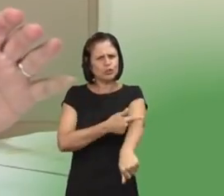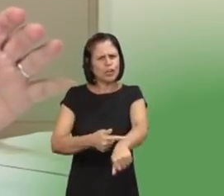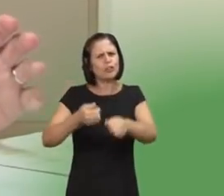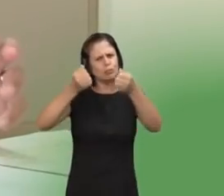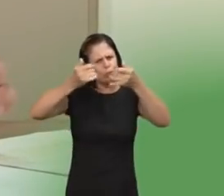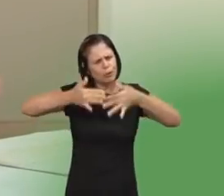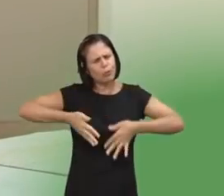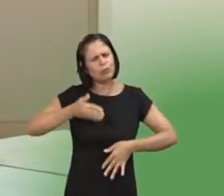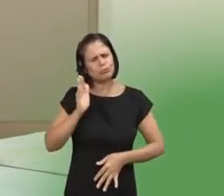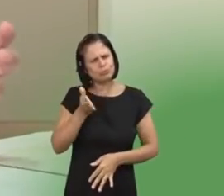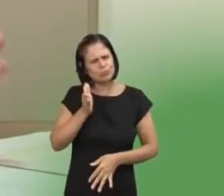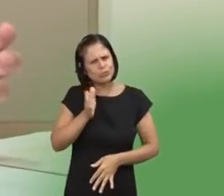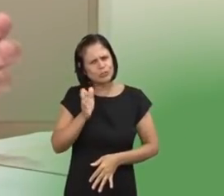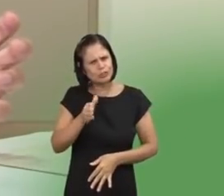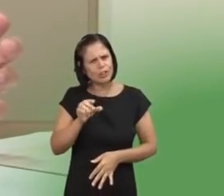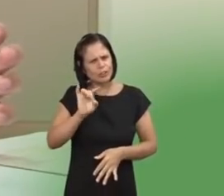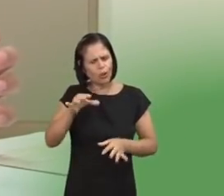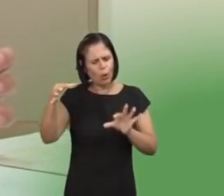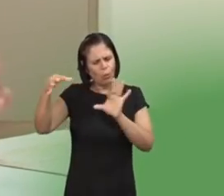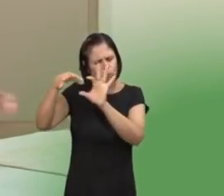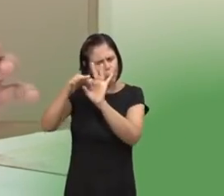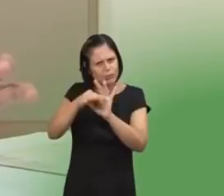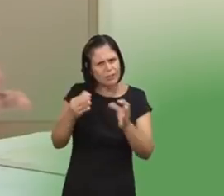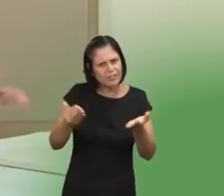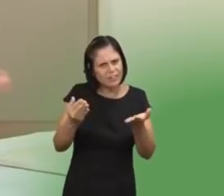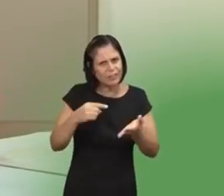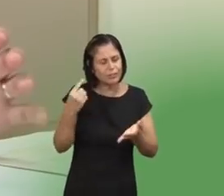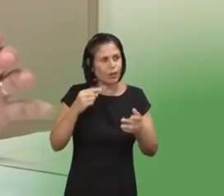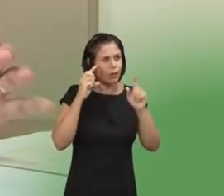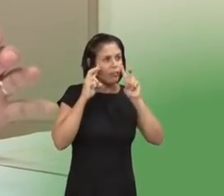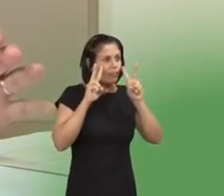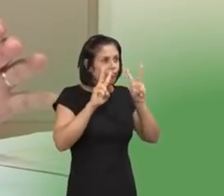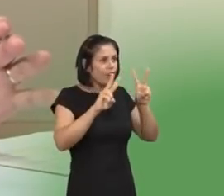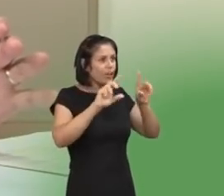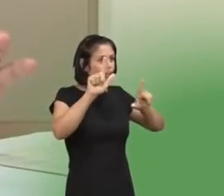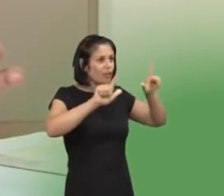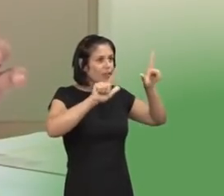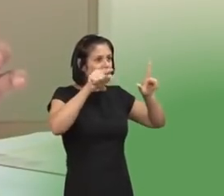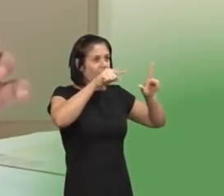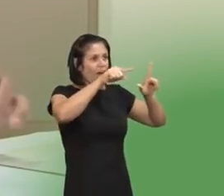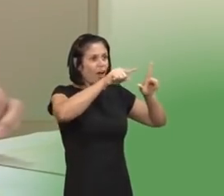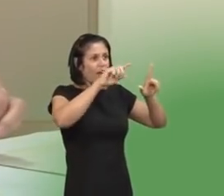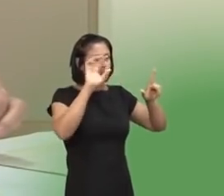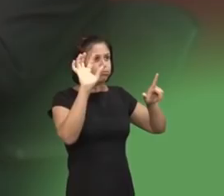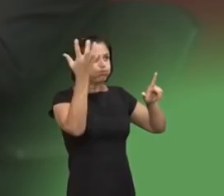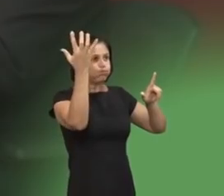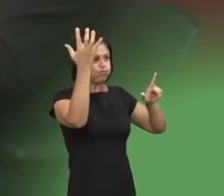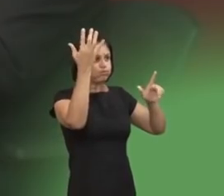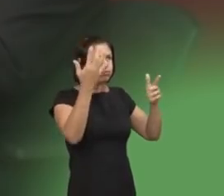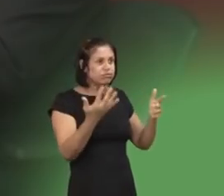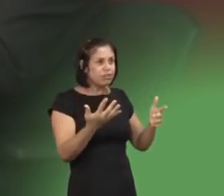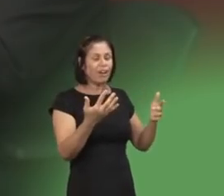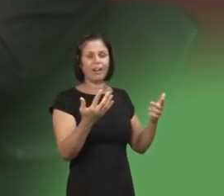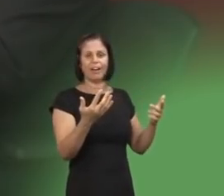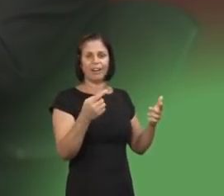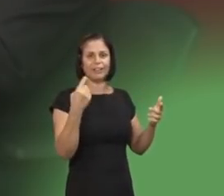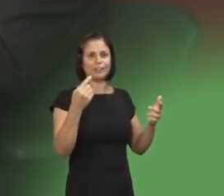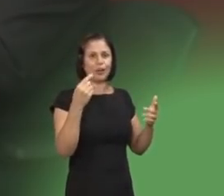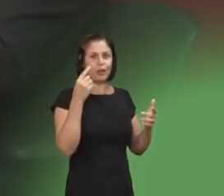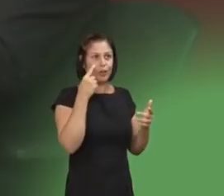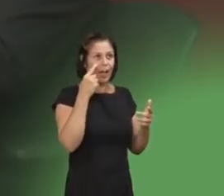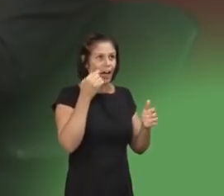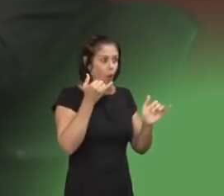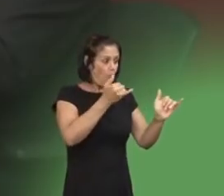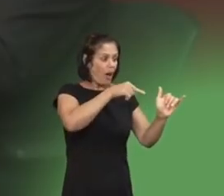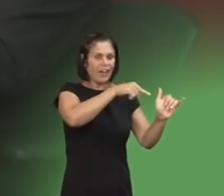muito bem explicado, mas apenas no contexto aqui, nós então, quando vemos isso, Josias, nós entendemos que essa trombeta, esse